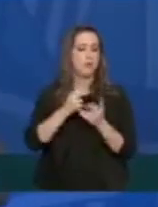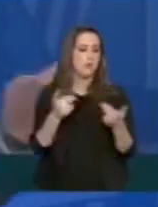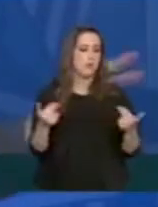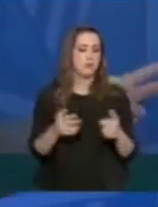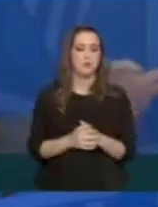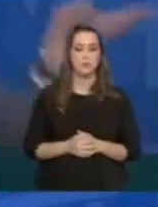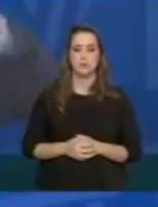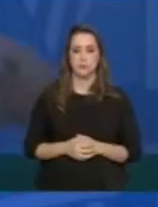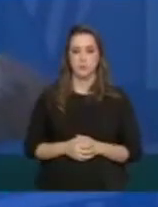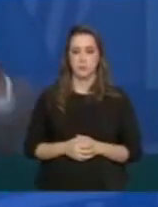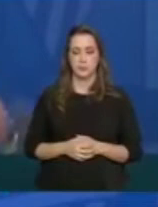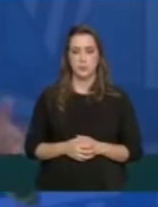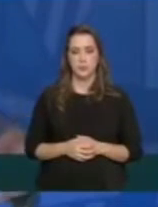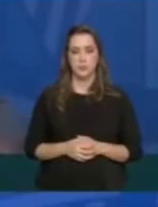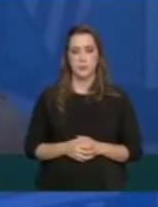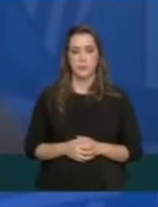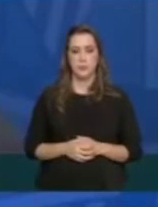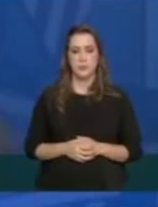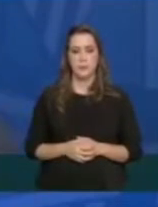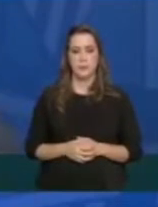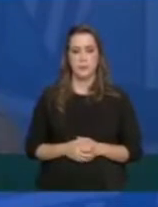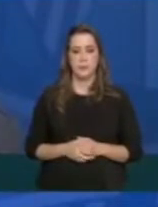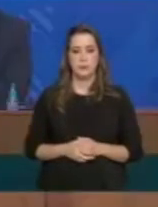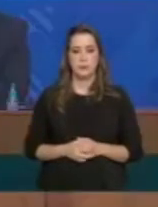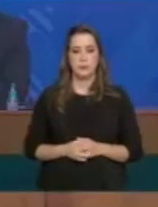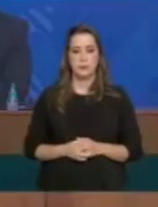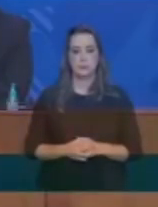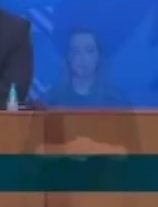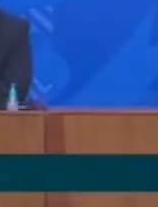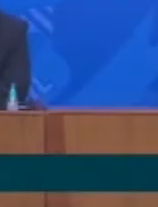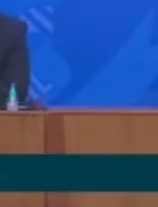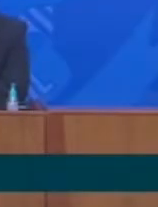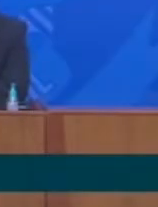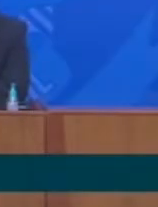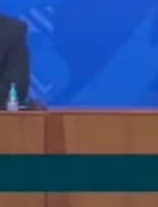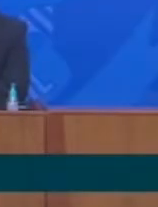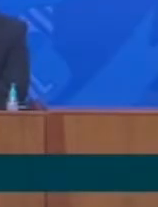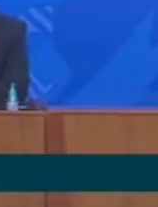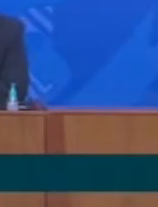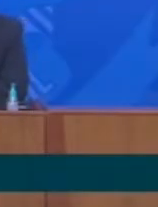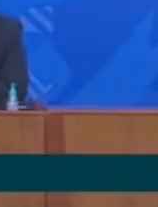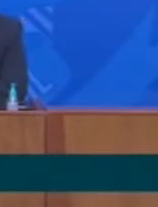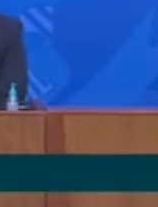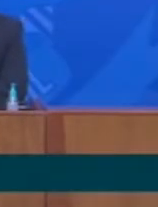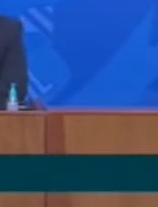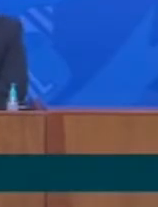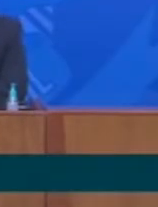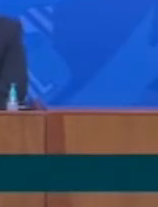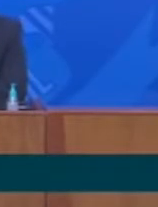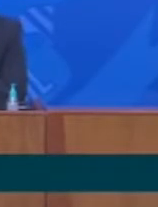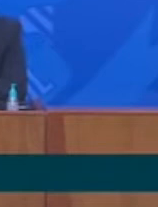Quer seguir na linha, porque depois muda um pouco de tema? Então, de maneira simples aqui, não